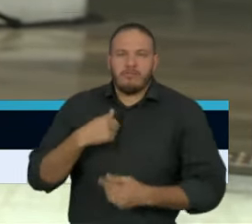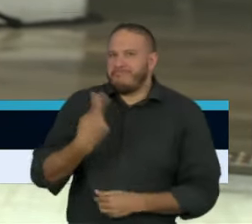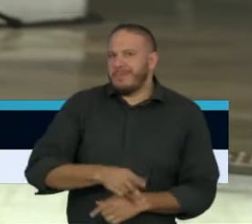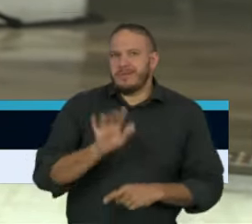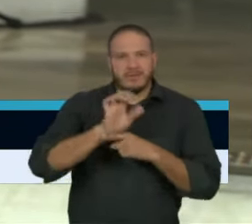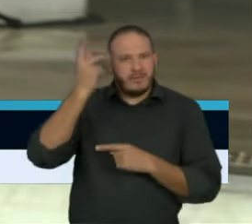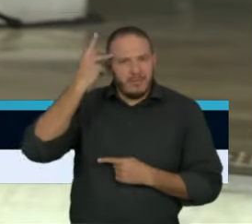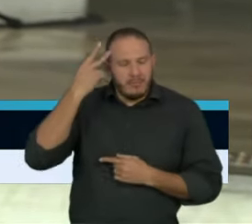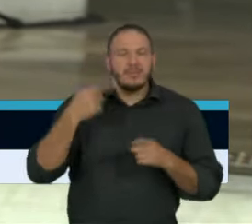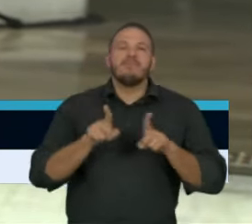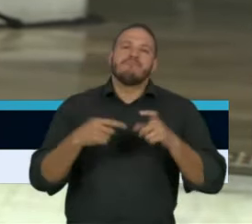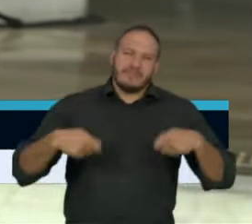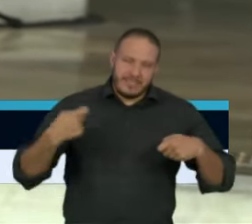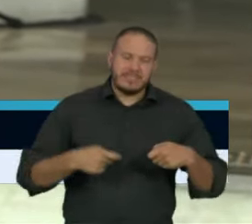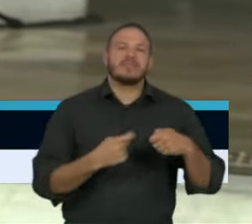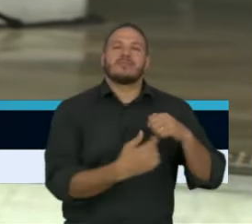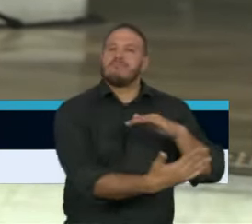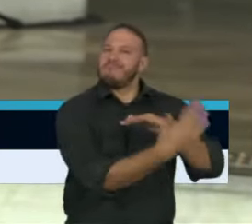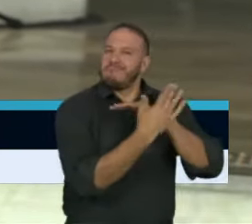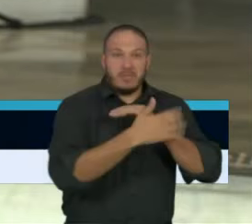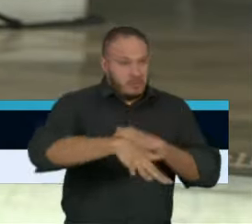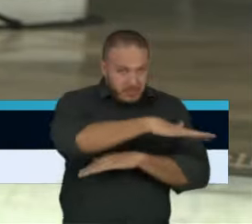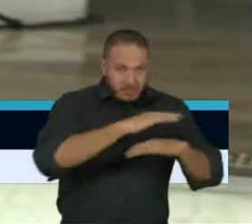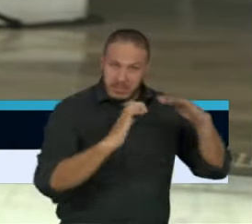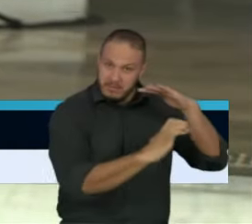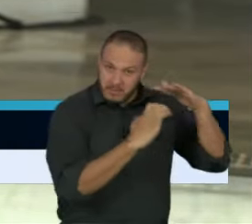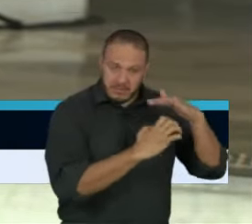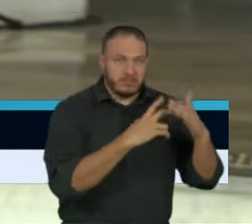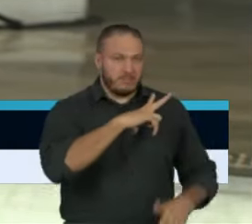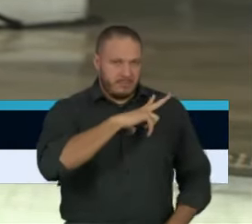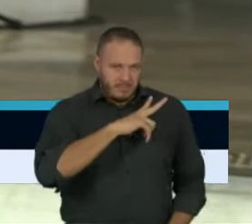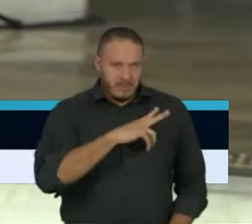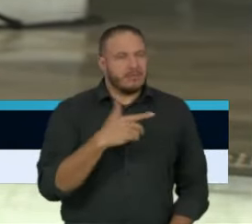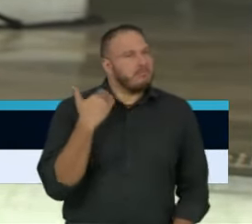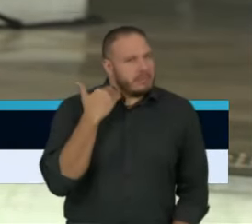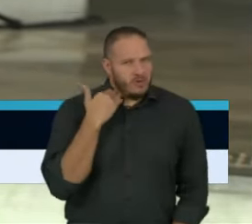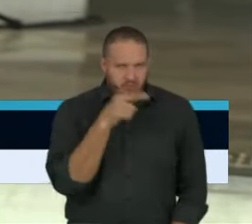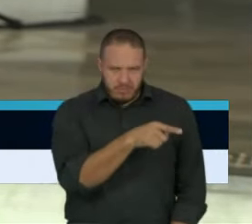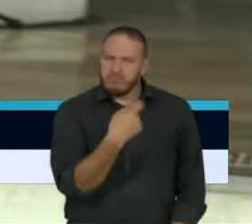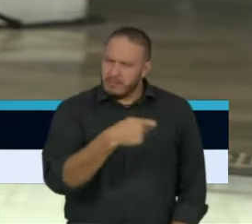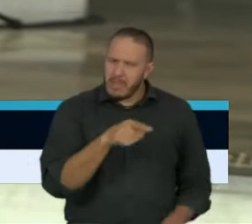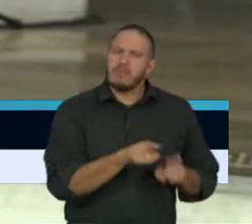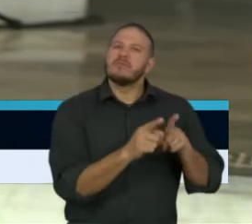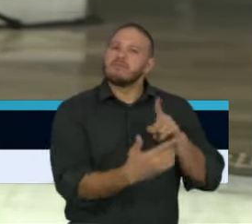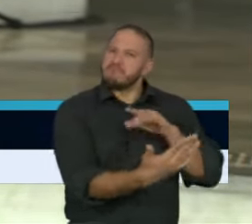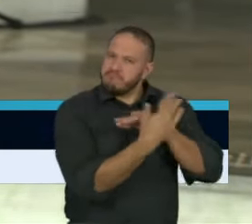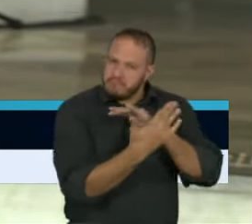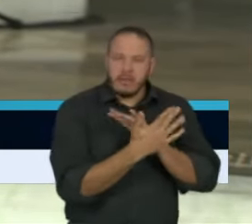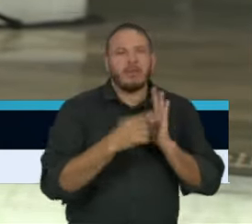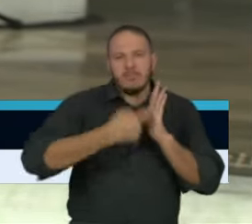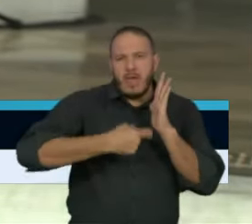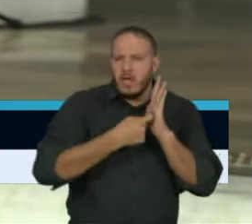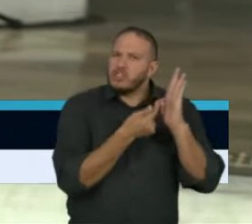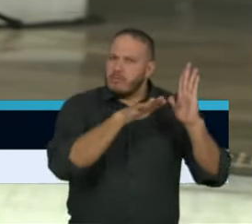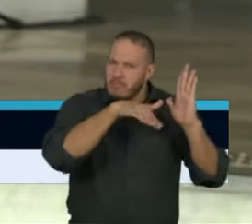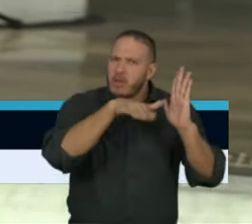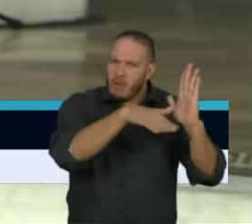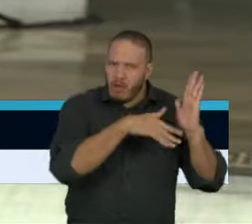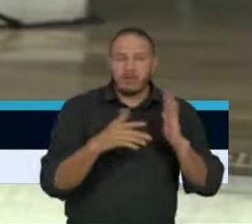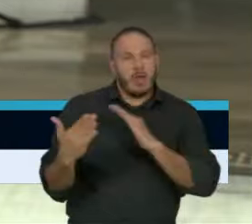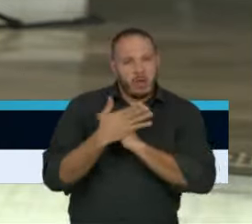Paulo. Precisamos que o setor privado, o setor bancário, também atue com taxas reduzidas e que a ajuda do governo